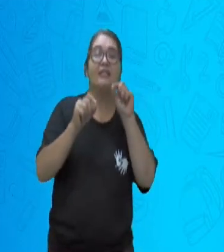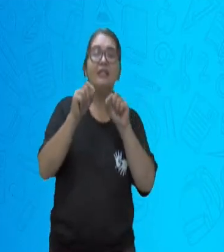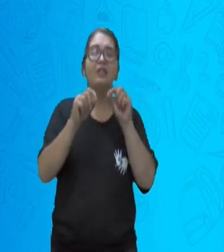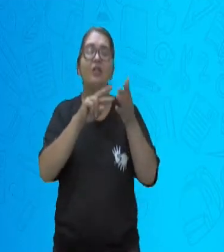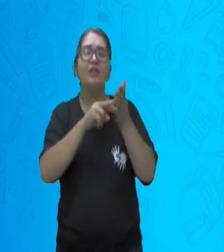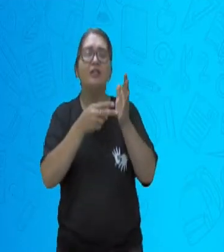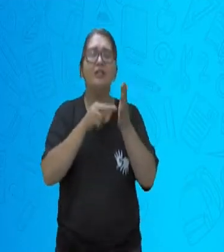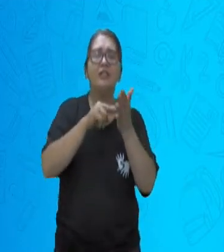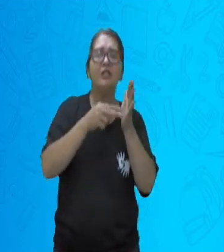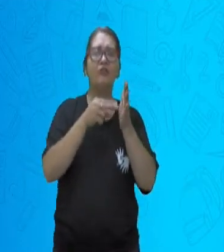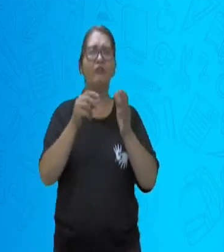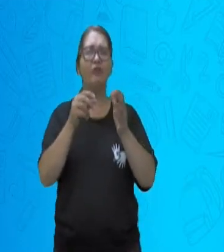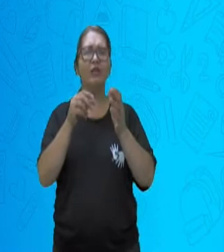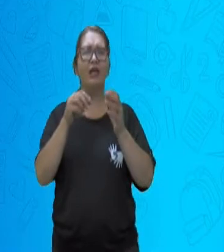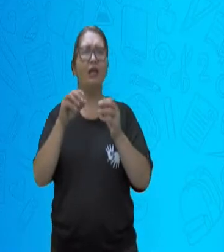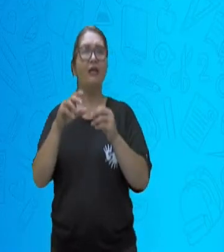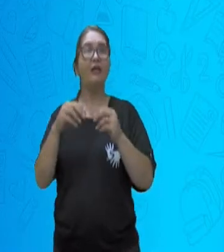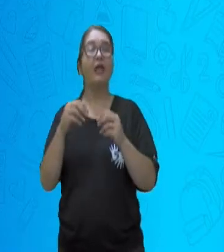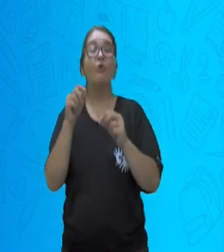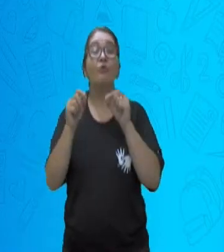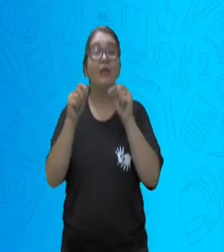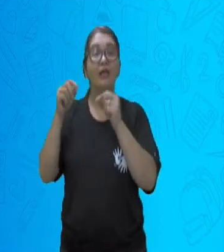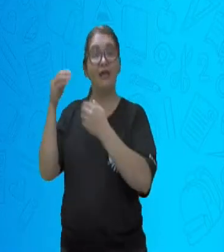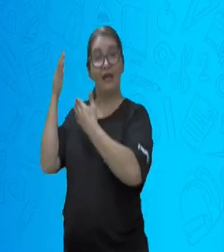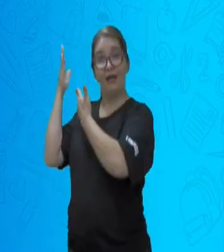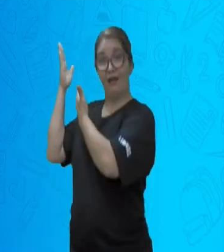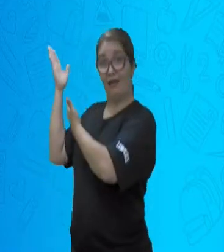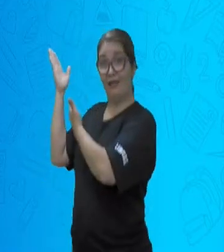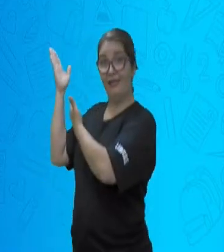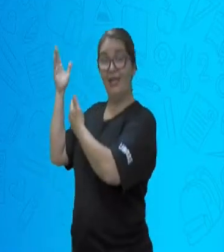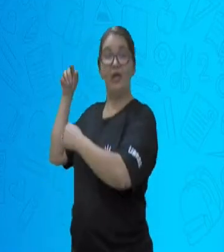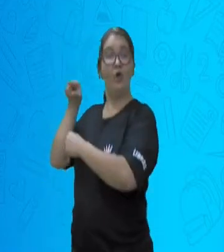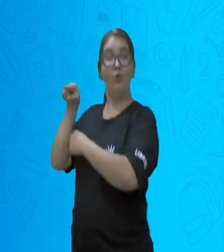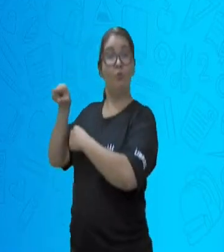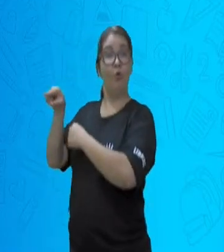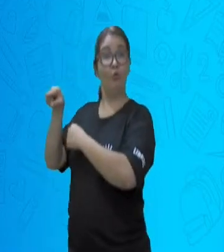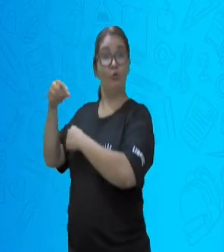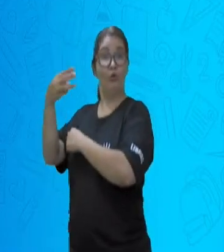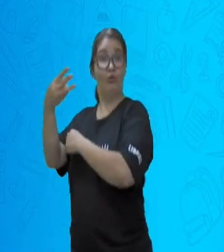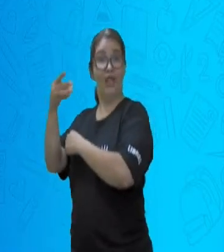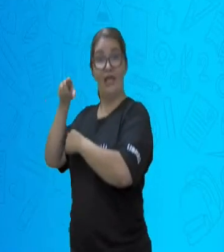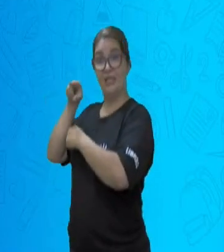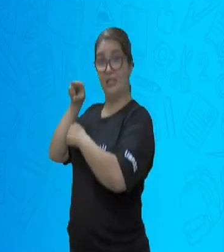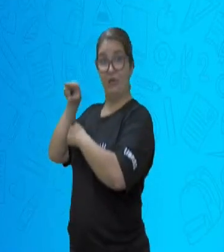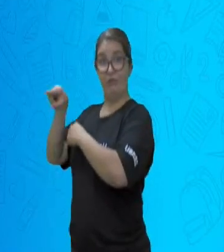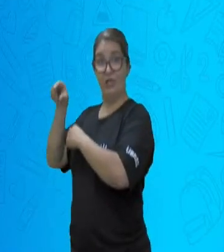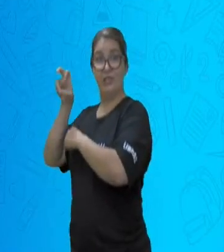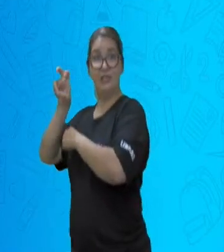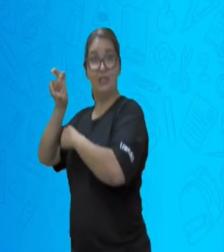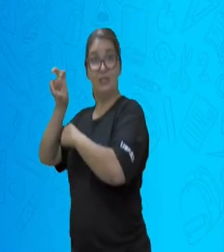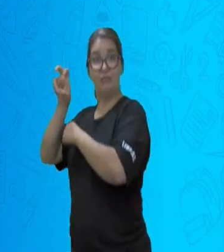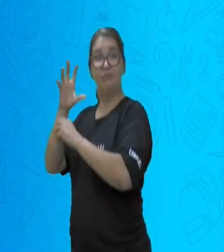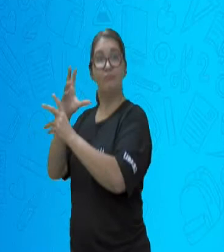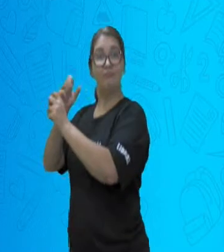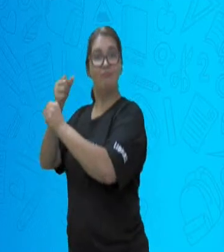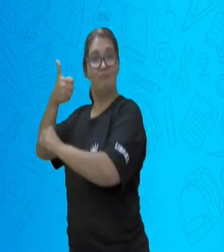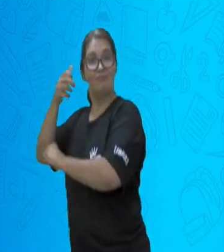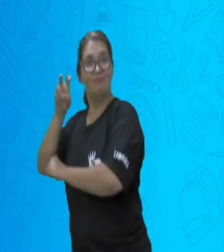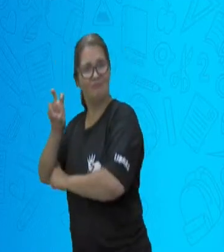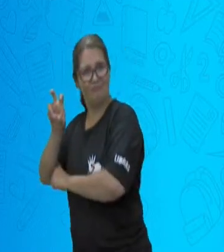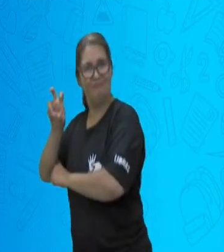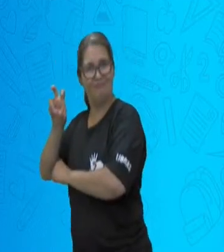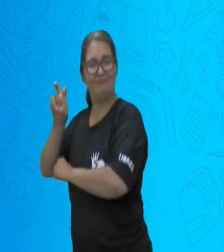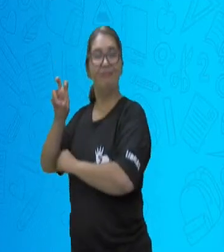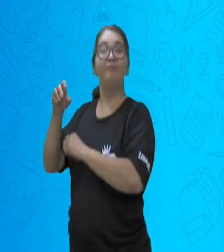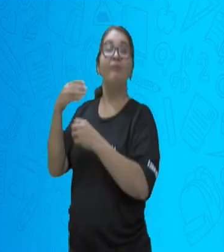usou o x, a gente usou o ponto. 3 vezes 5 igual a 15. A